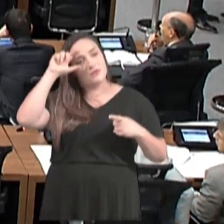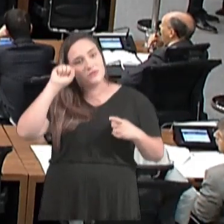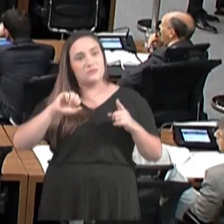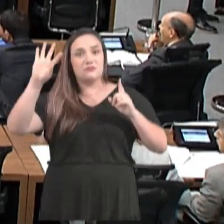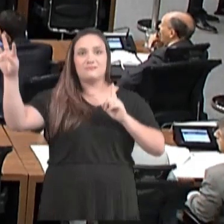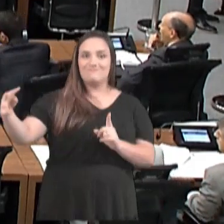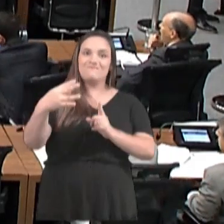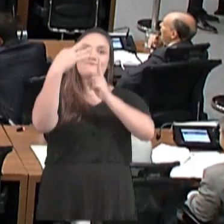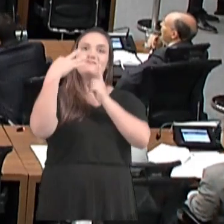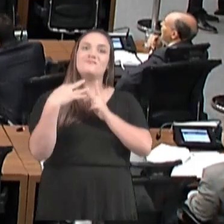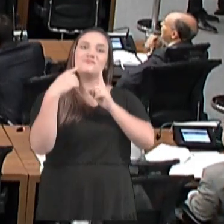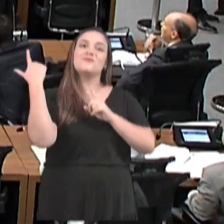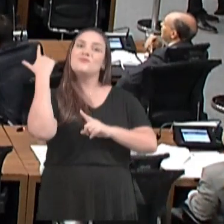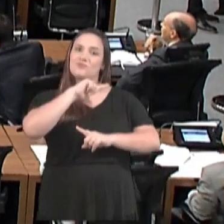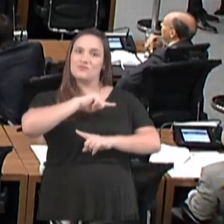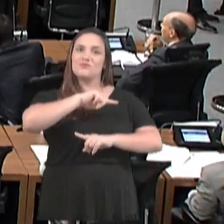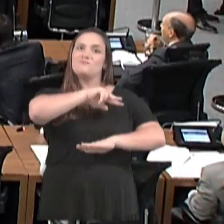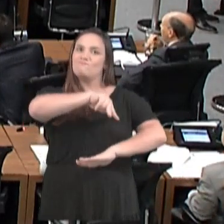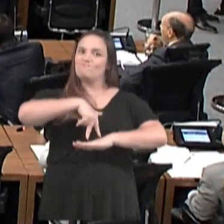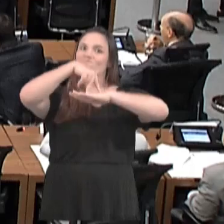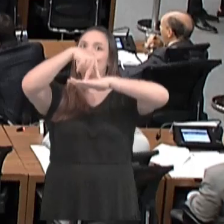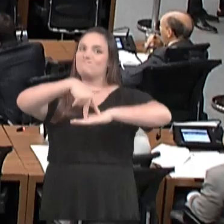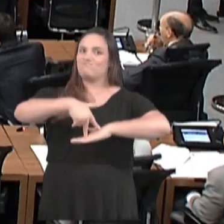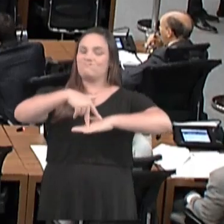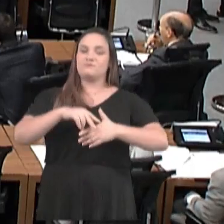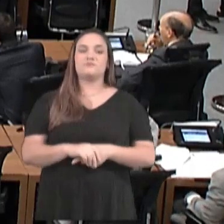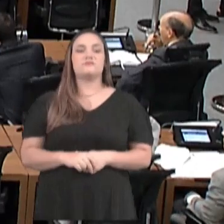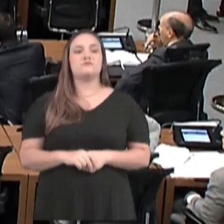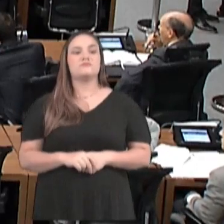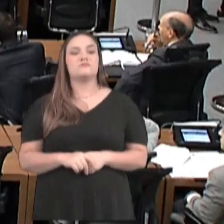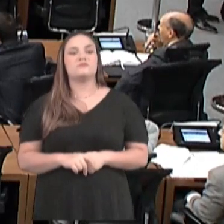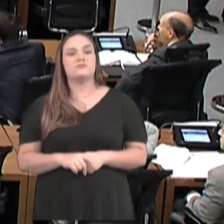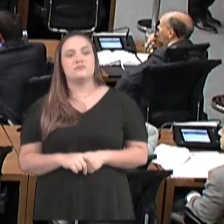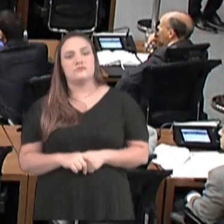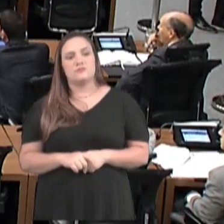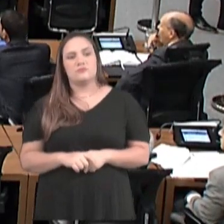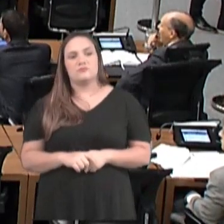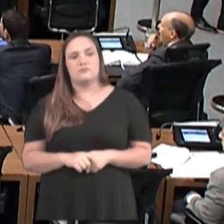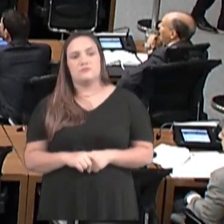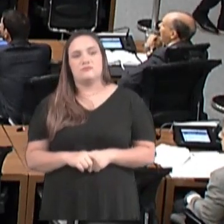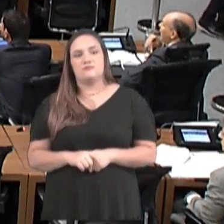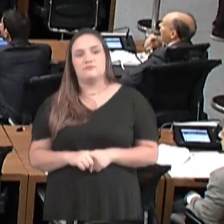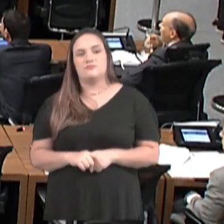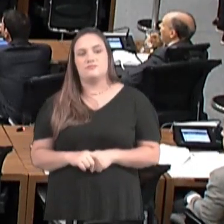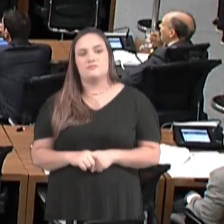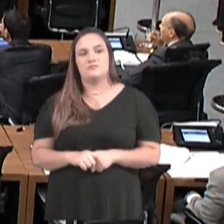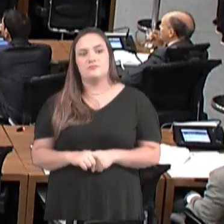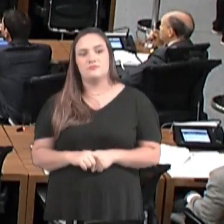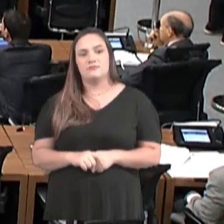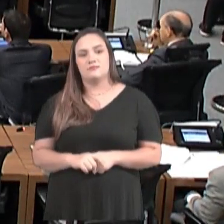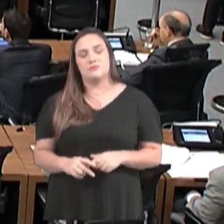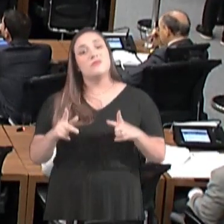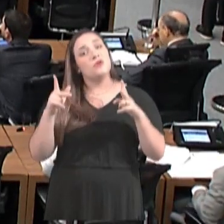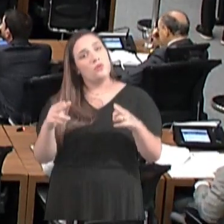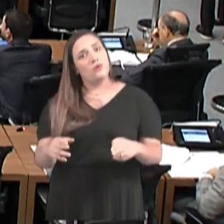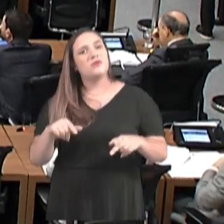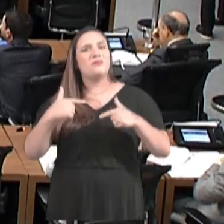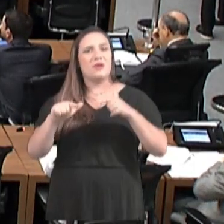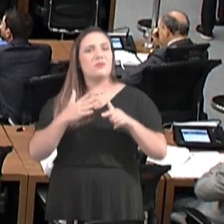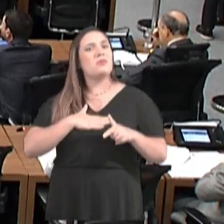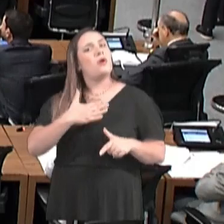cenário de protagonismo. Da mesma forma, Vossa Excelência menciona o trabalho do meu